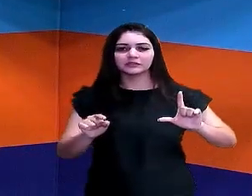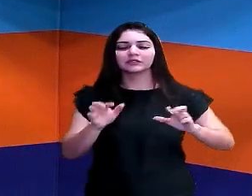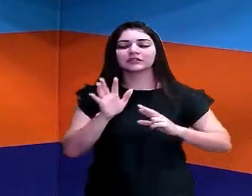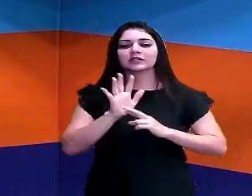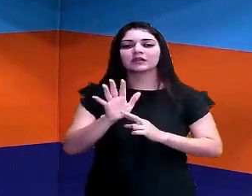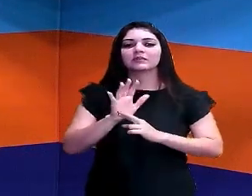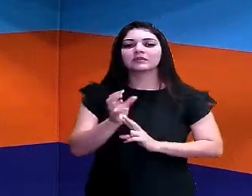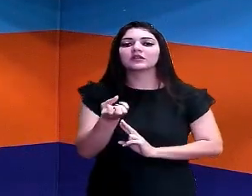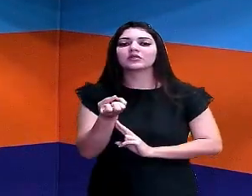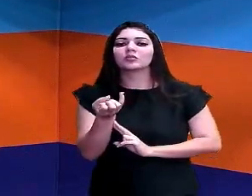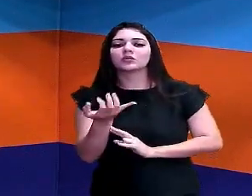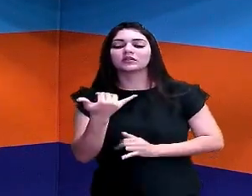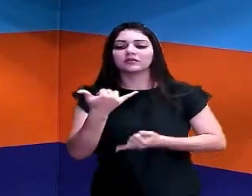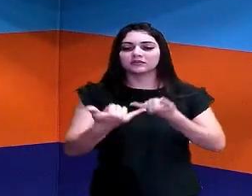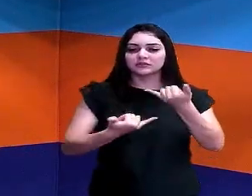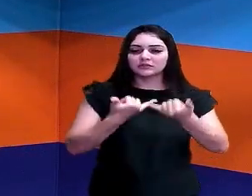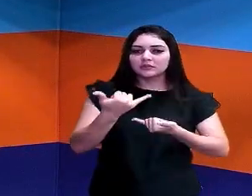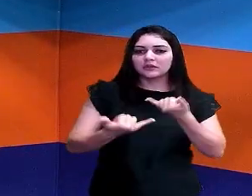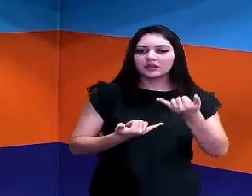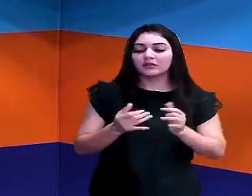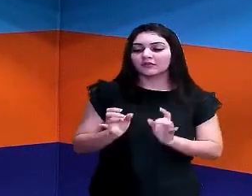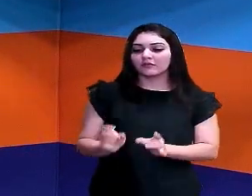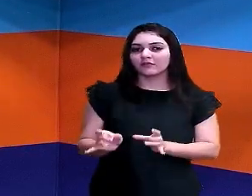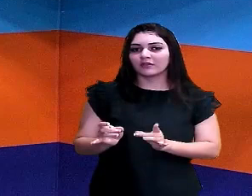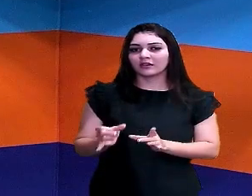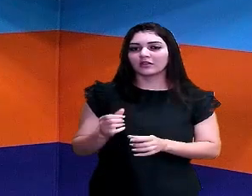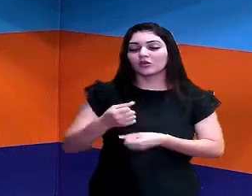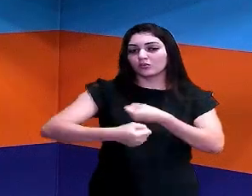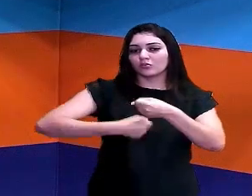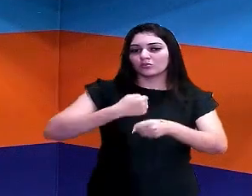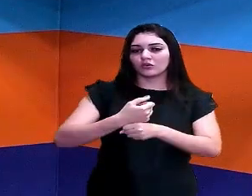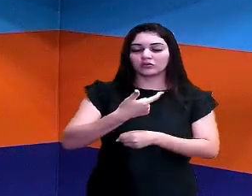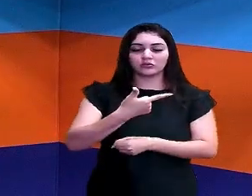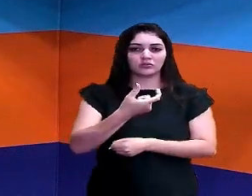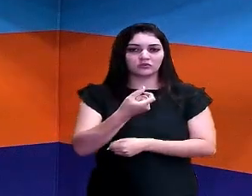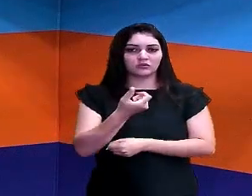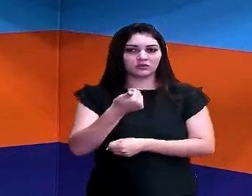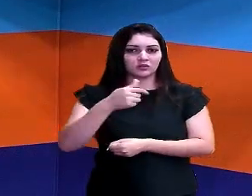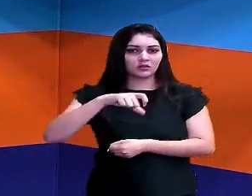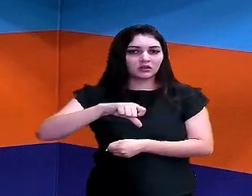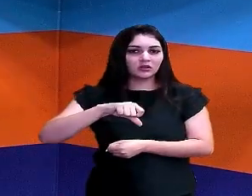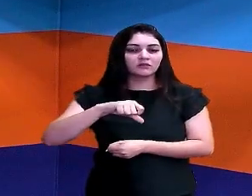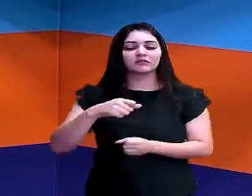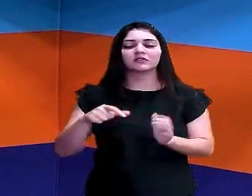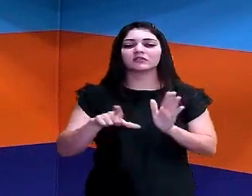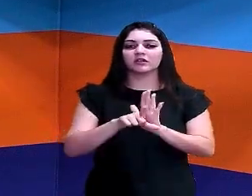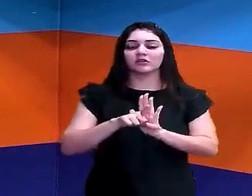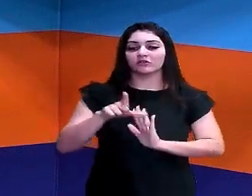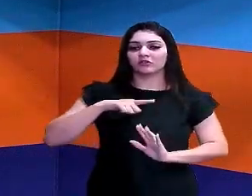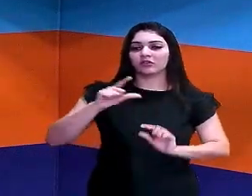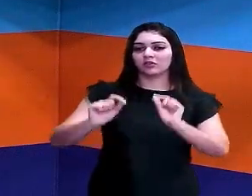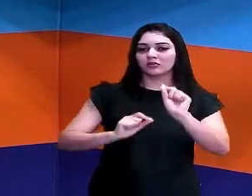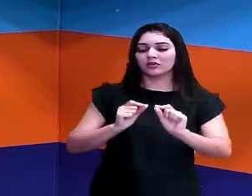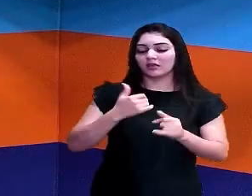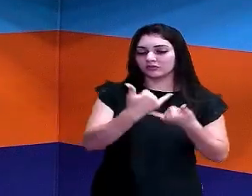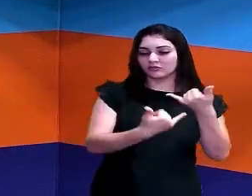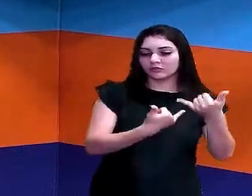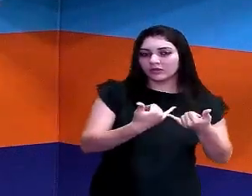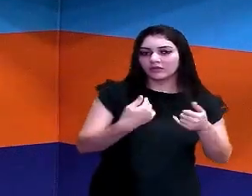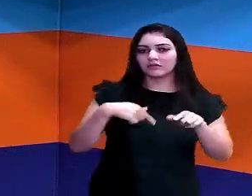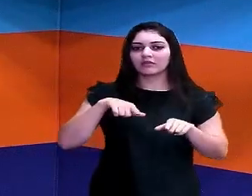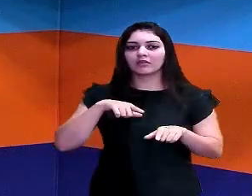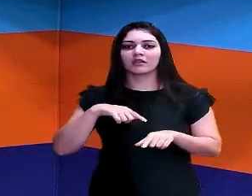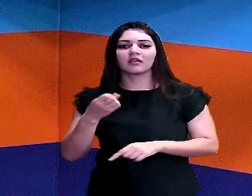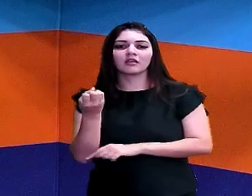representa a quantidade de brinquedos vendidos durante o ano de 2019 por uma loja. Eu tenho os brinquedos e eu tenho as